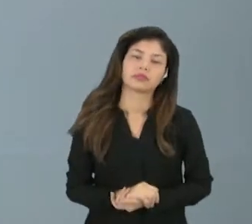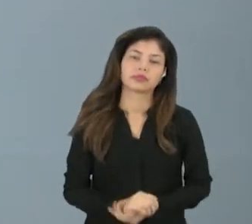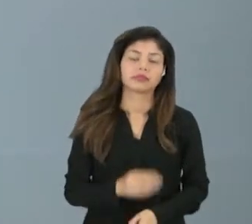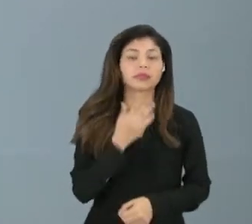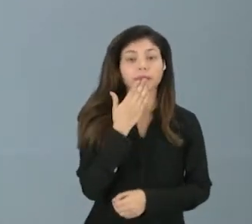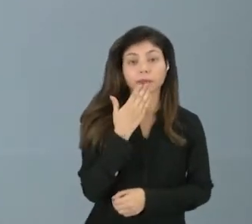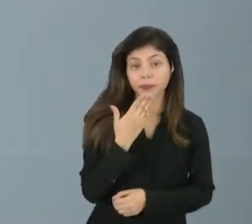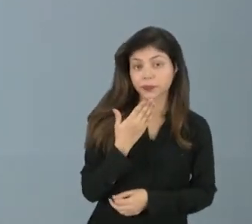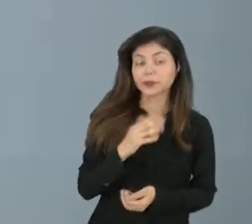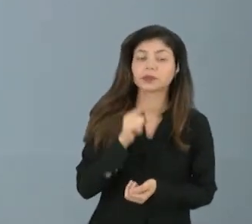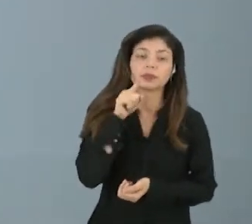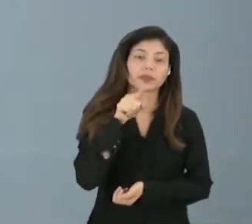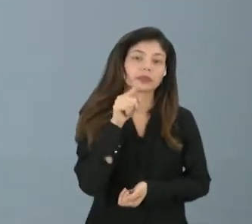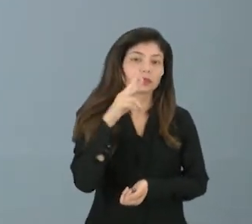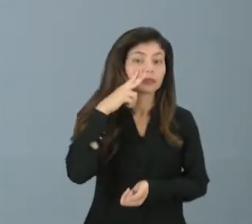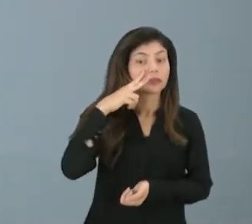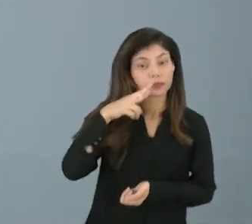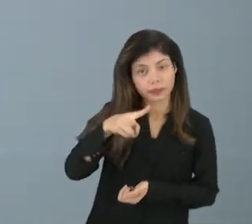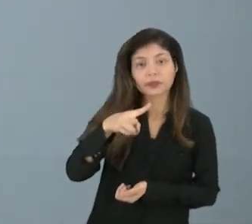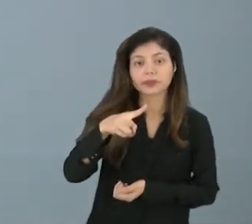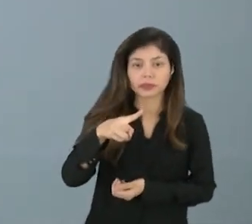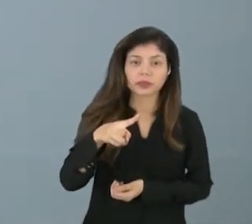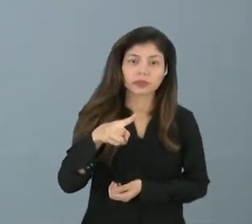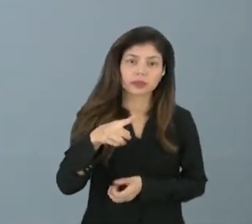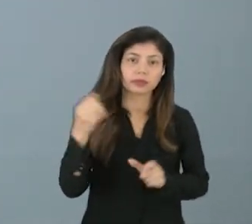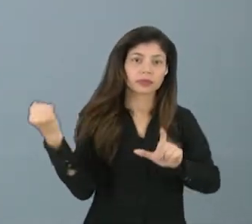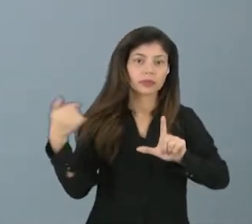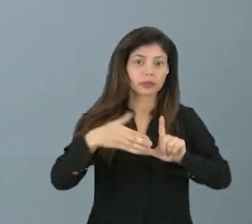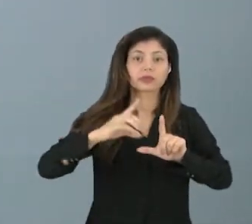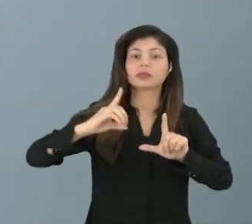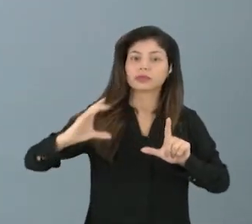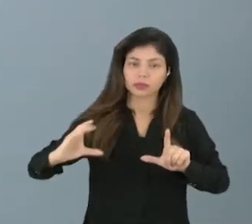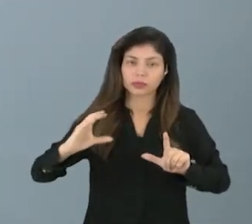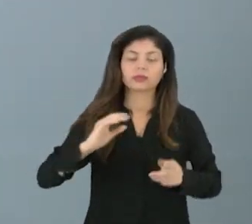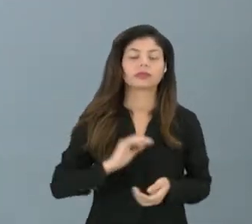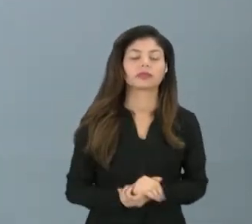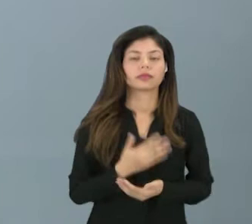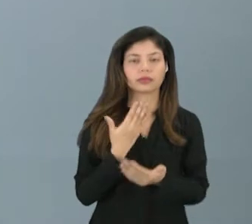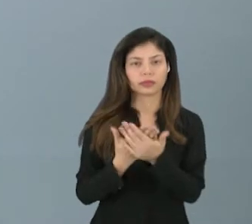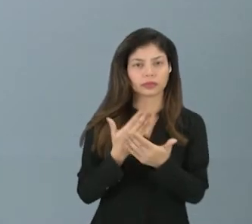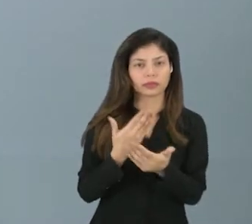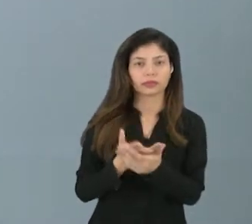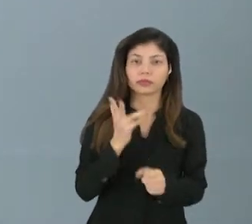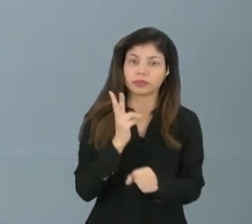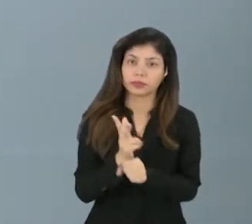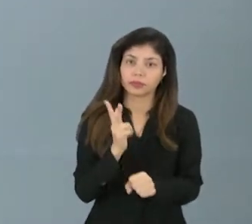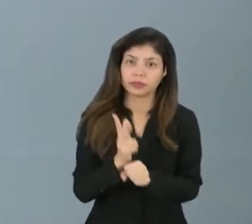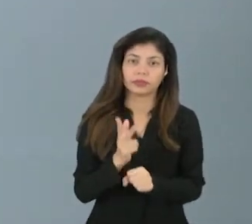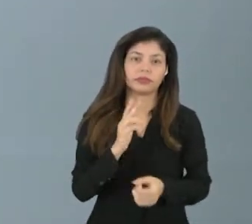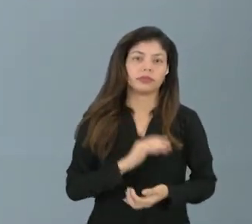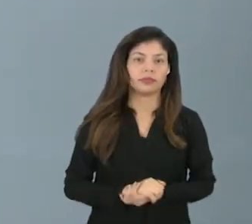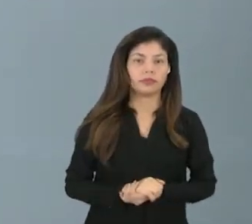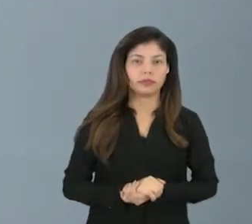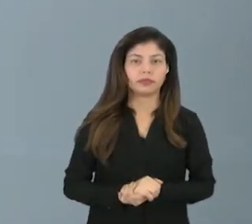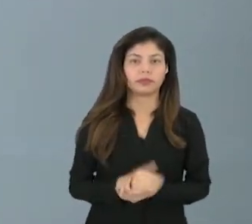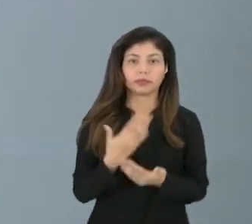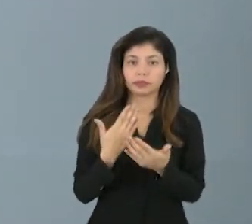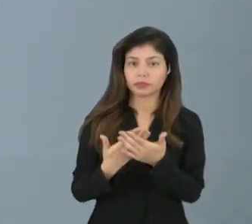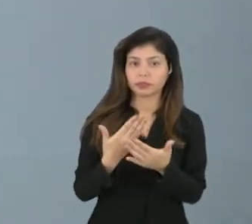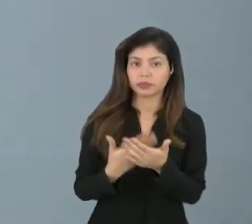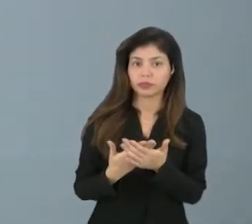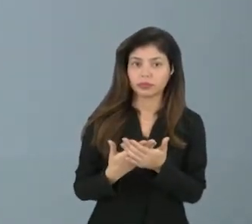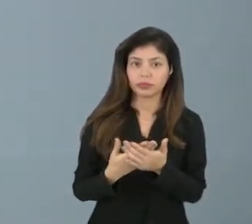que você olhe as demais aulas disponíveis na plataforma Eduque, né? Nós estamos gravando aí